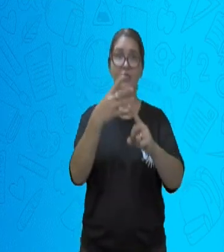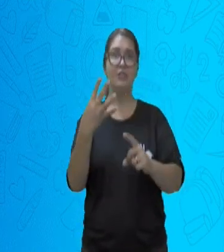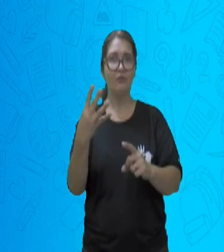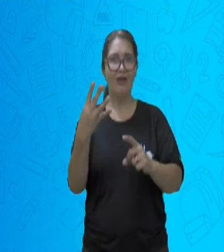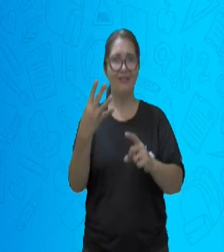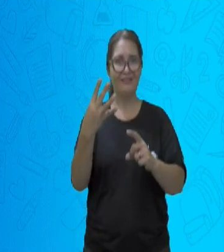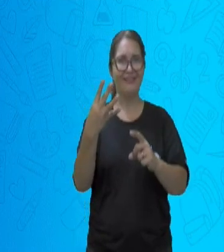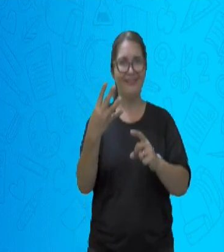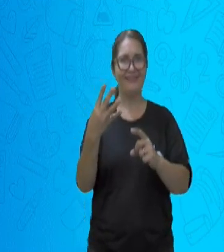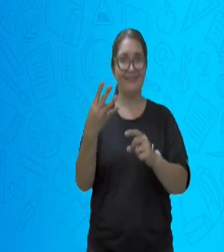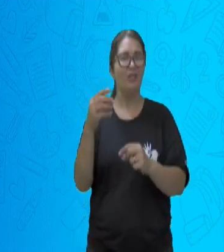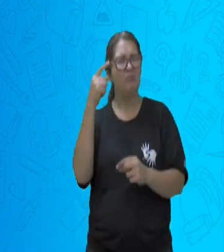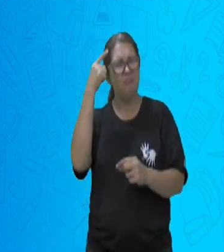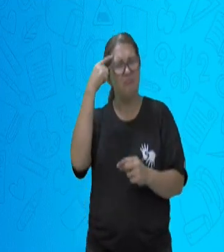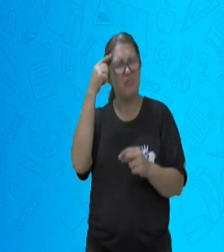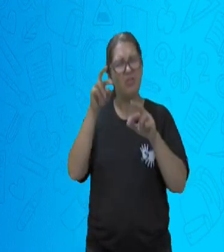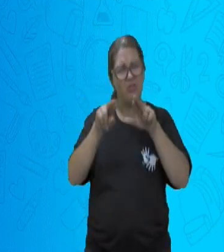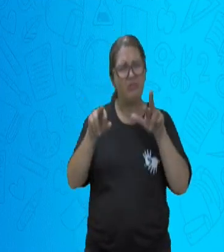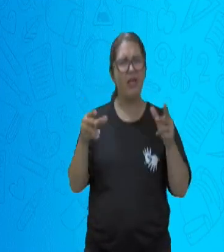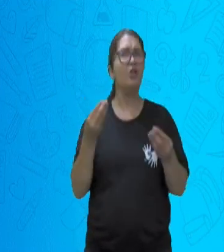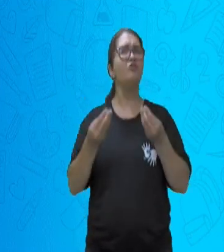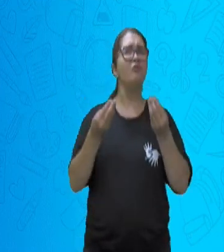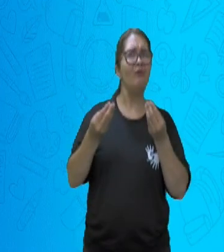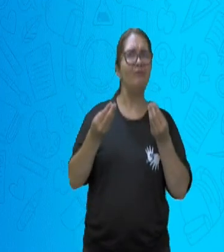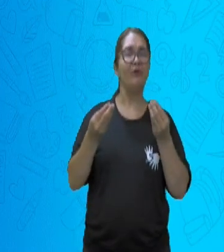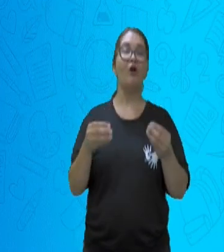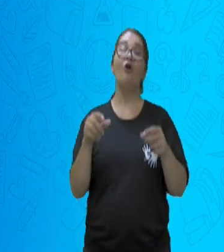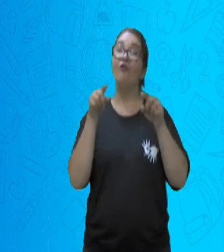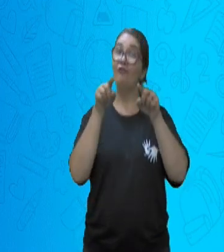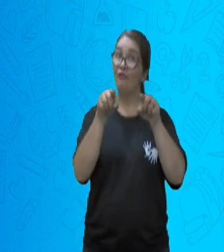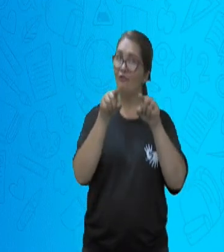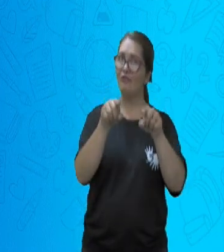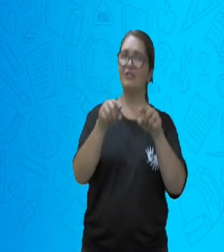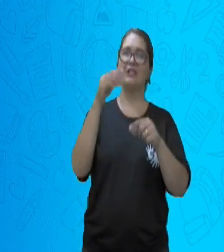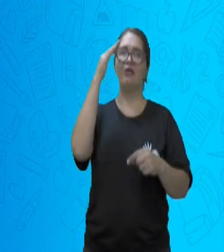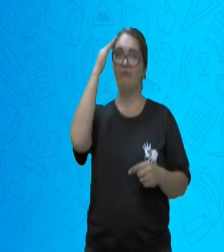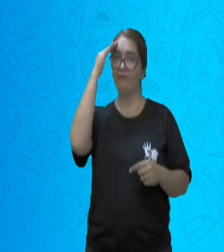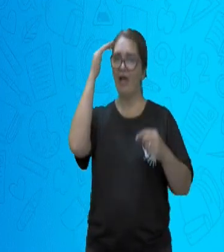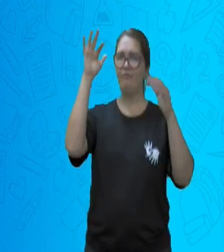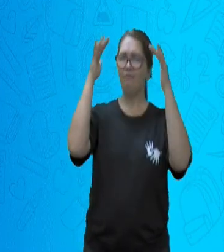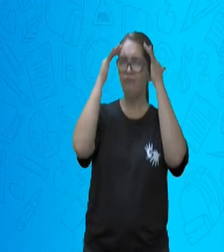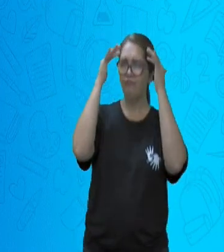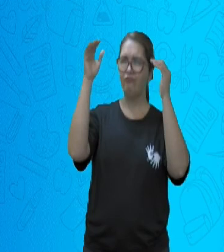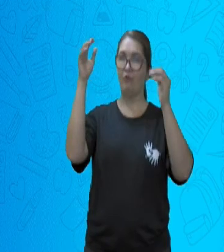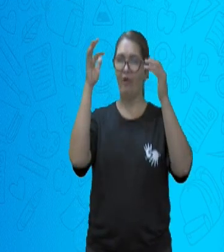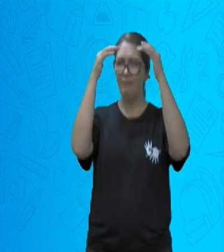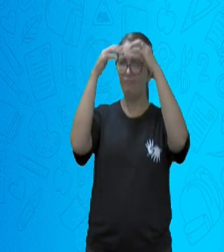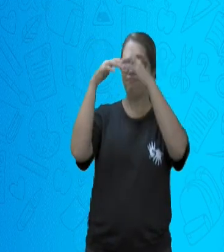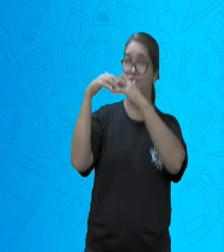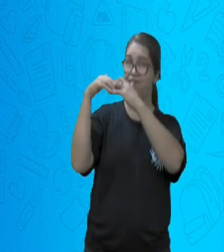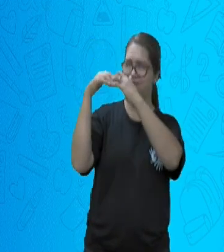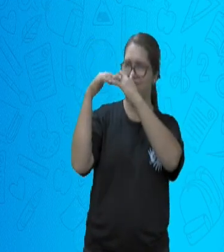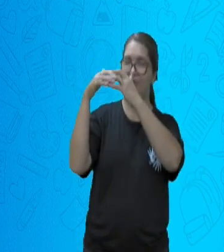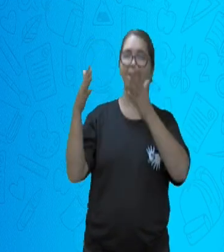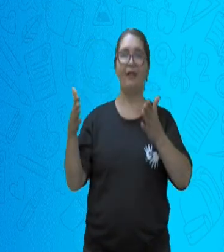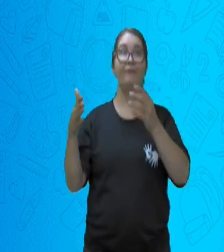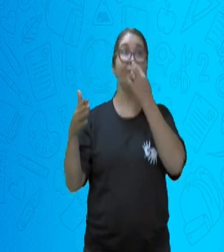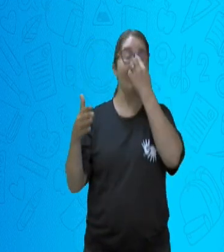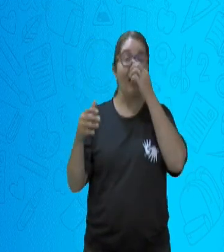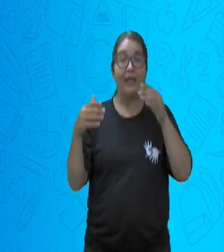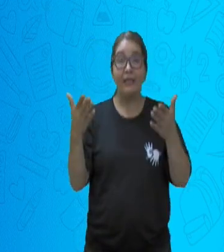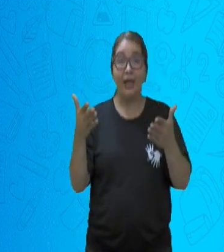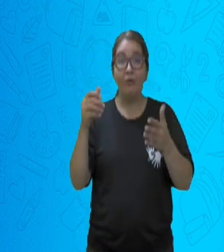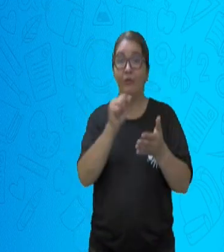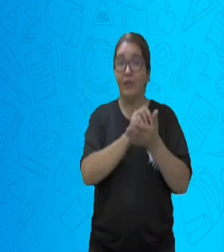próxima aula. E em seu caderno, represente com desenhos as multiplicações a seguir. 2